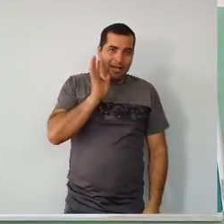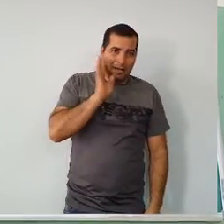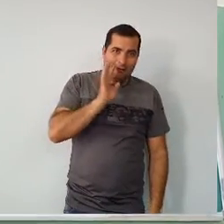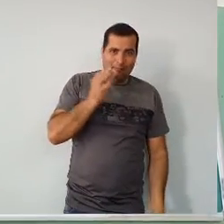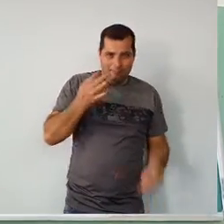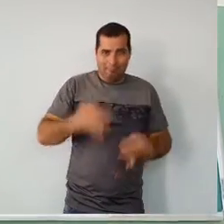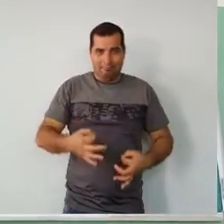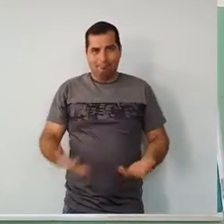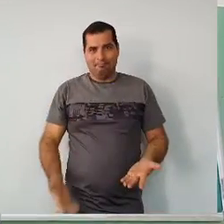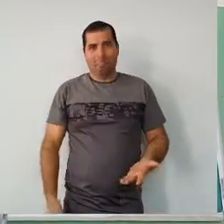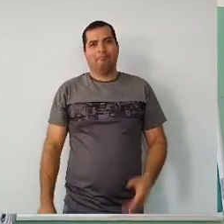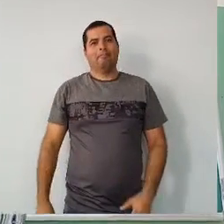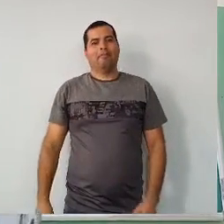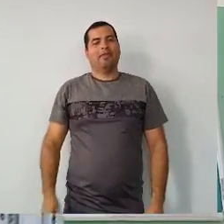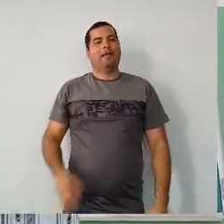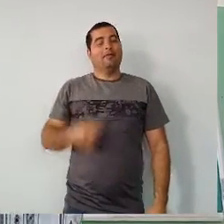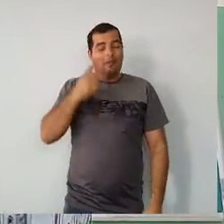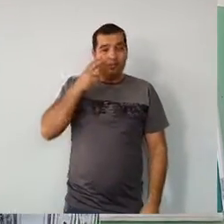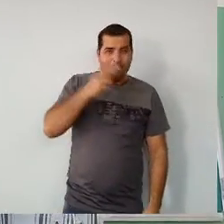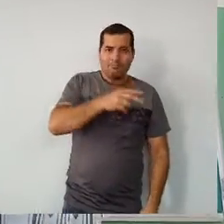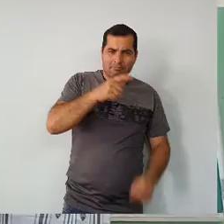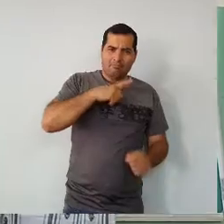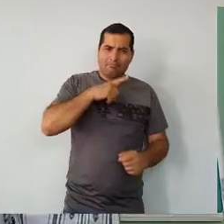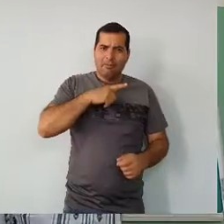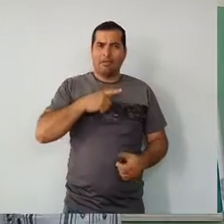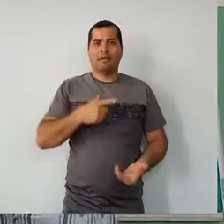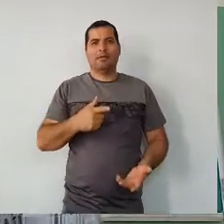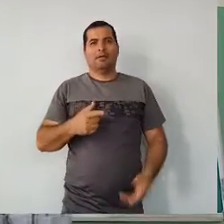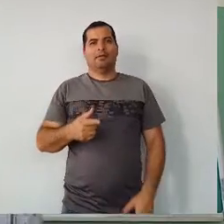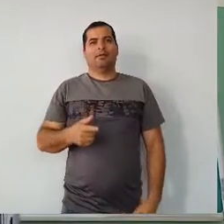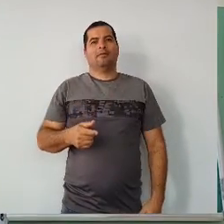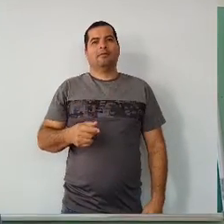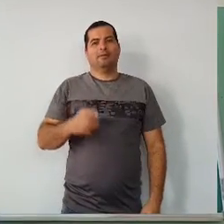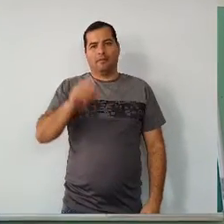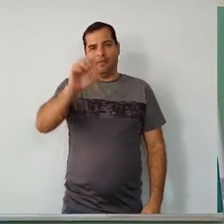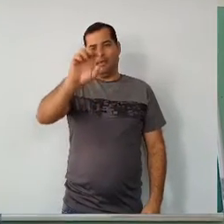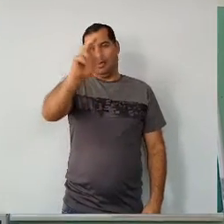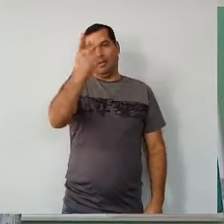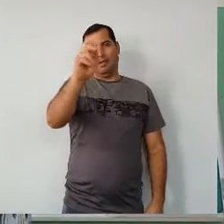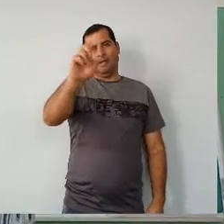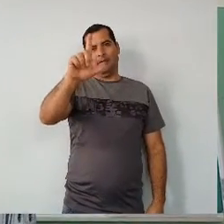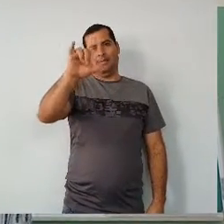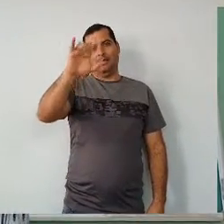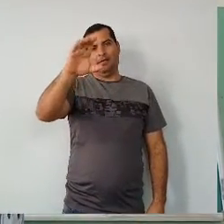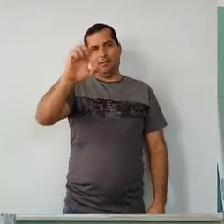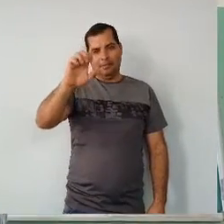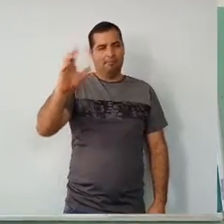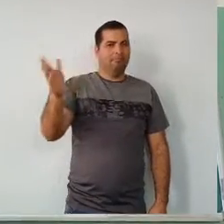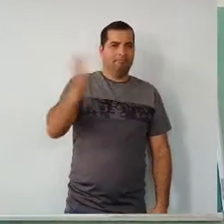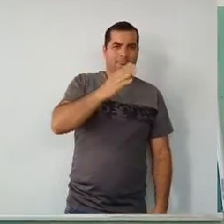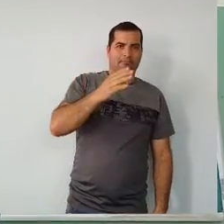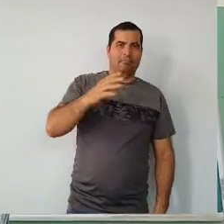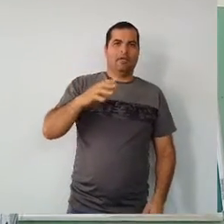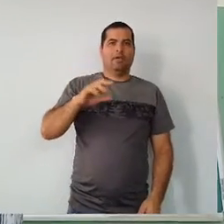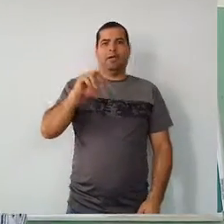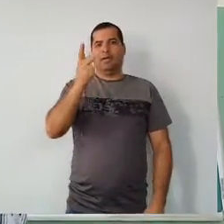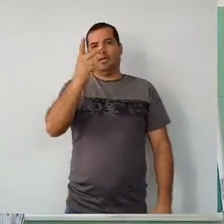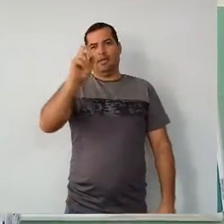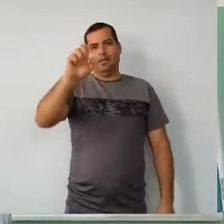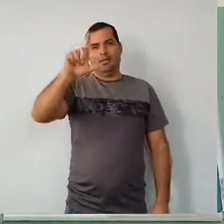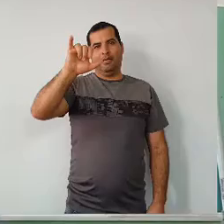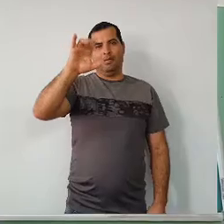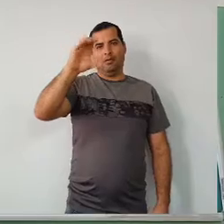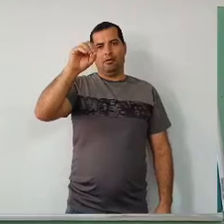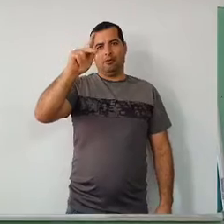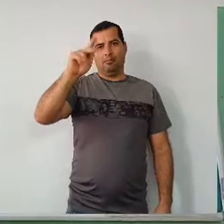que bacana, não é? Então vejam, eu tenho hélice, helicóptero,